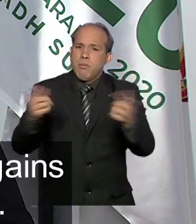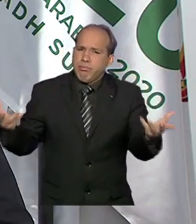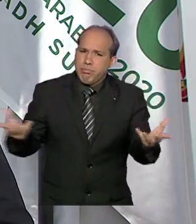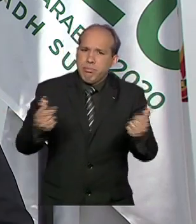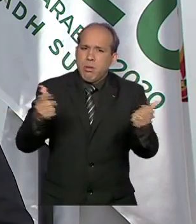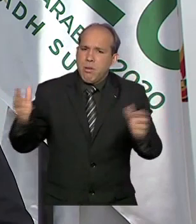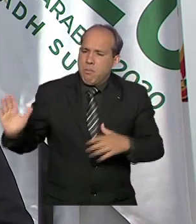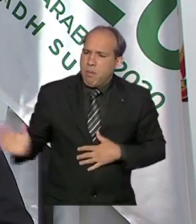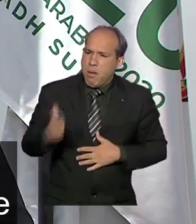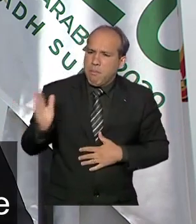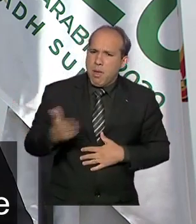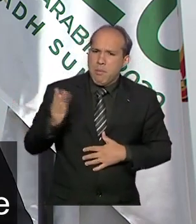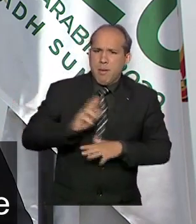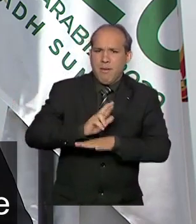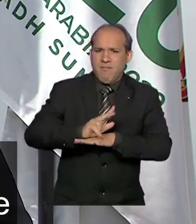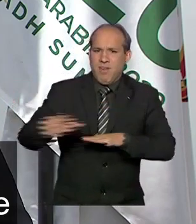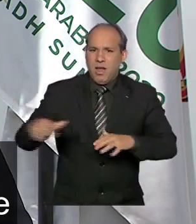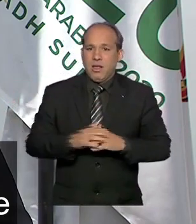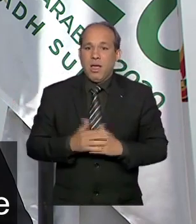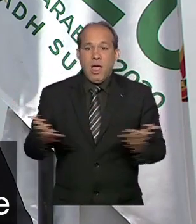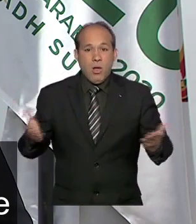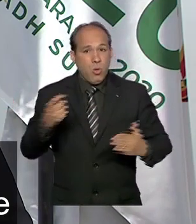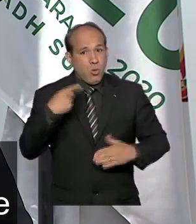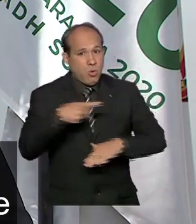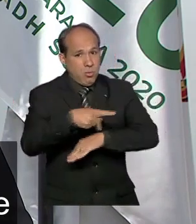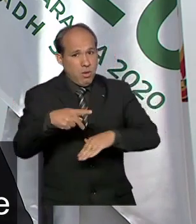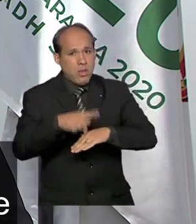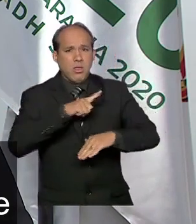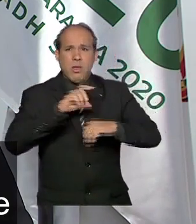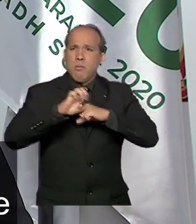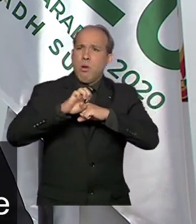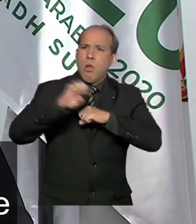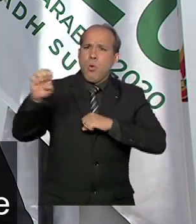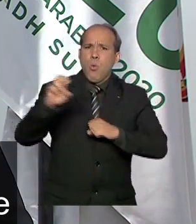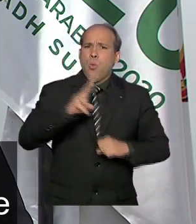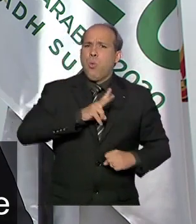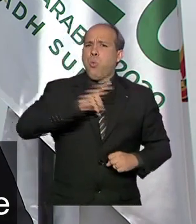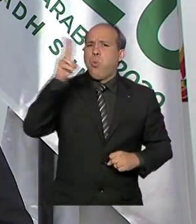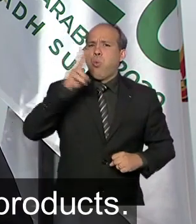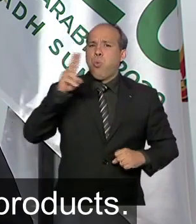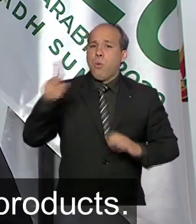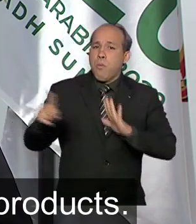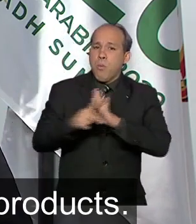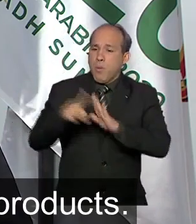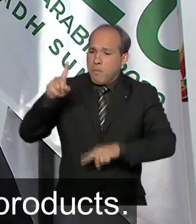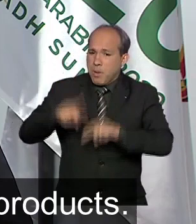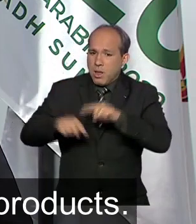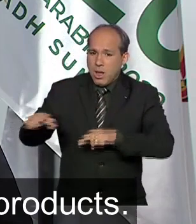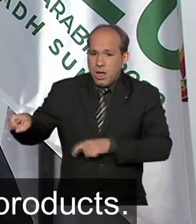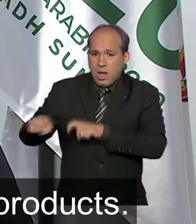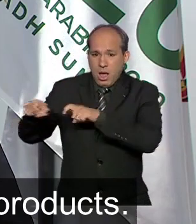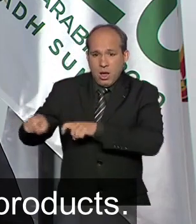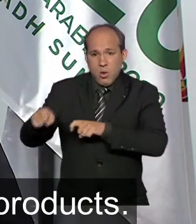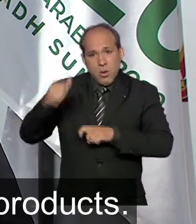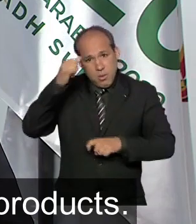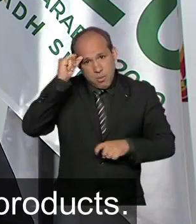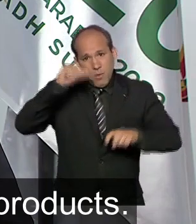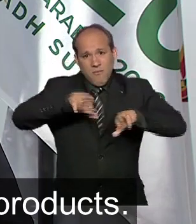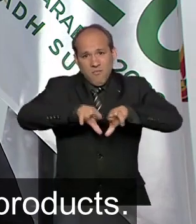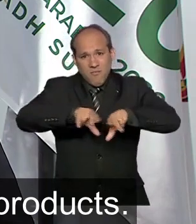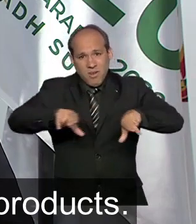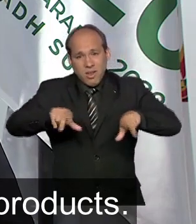produtividade hoje nosso país exporta volume imenso de produtos agrícolas e pecuários